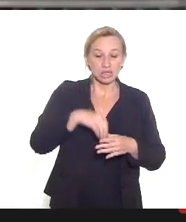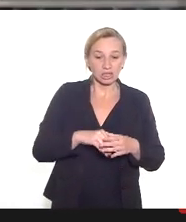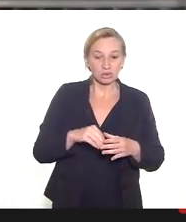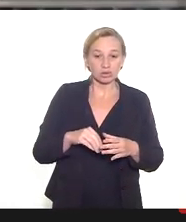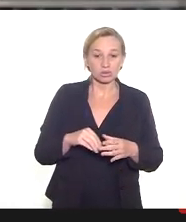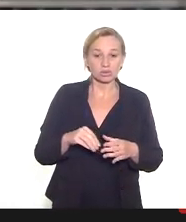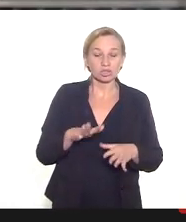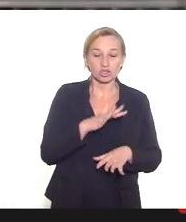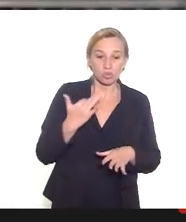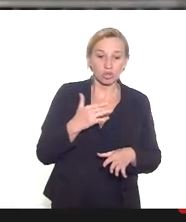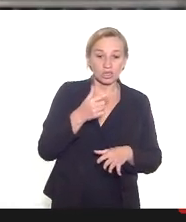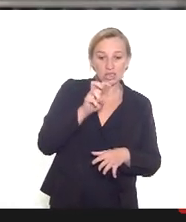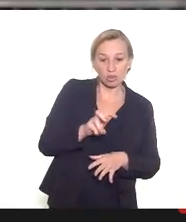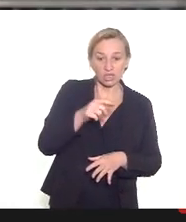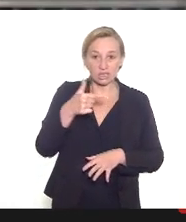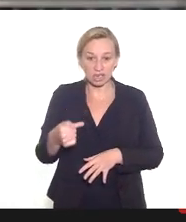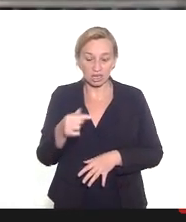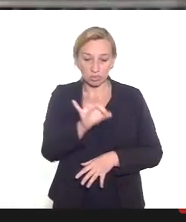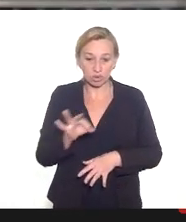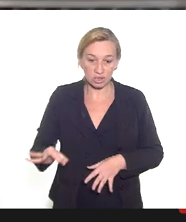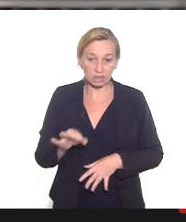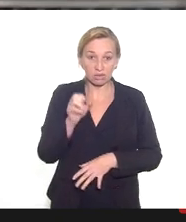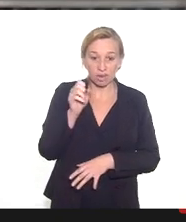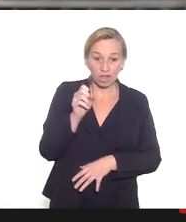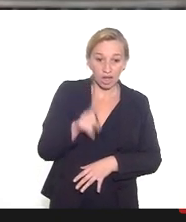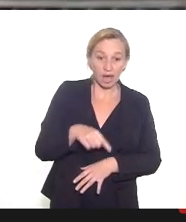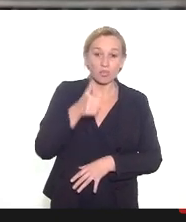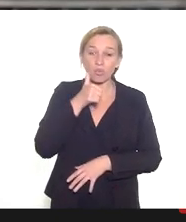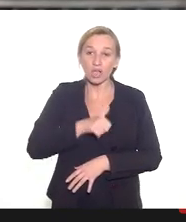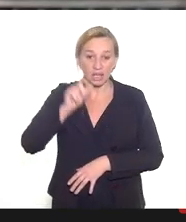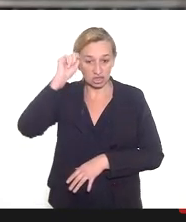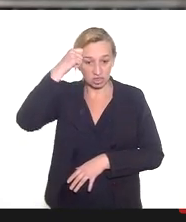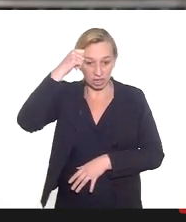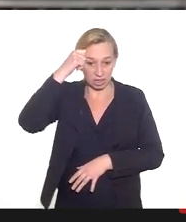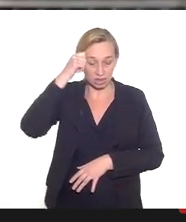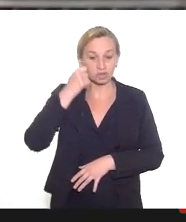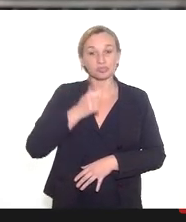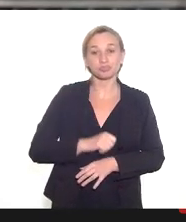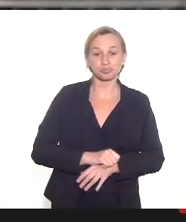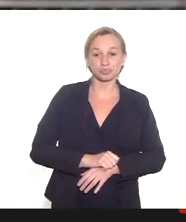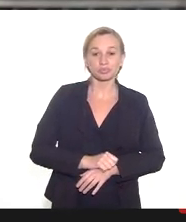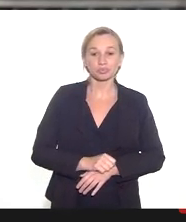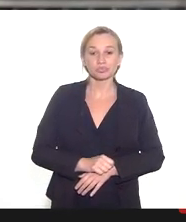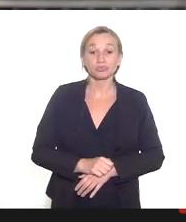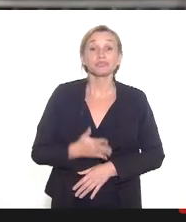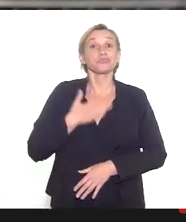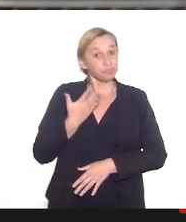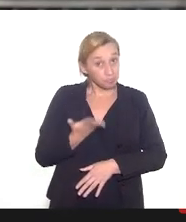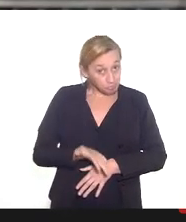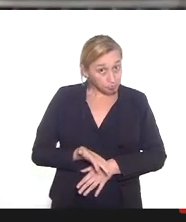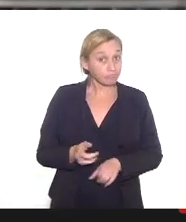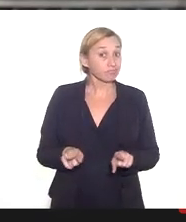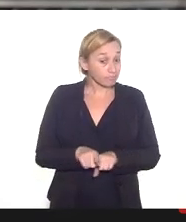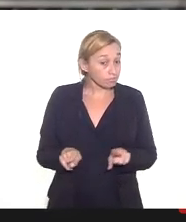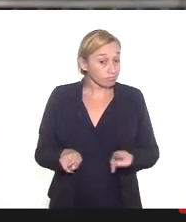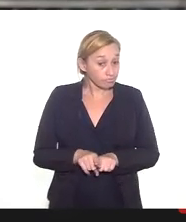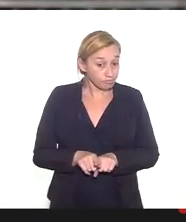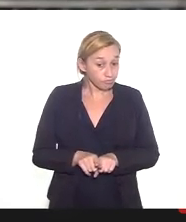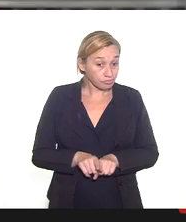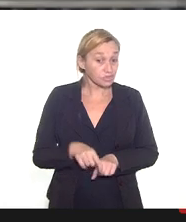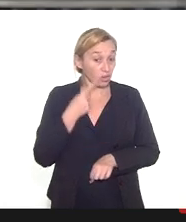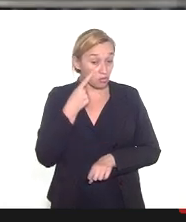estas mortes 57 por cento eram de mulheres negras e isso assusta muito também